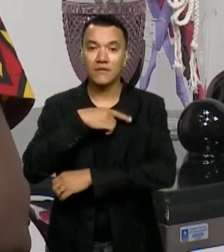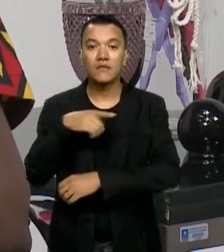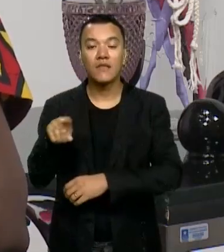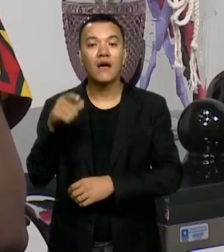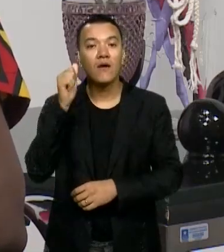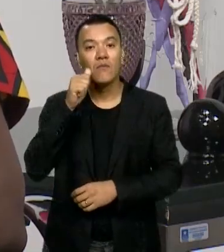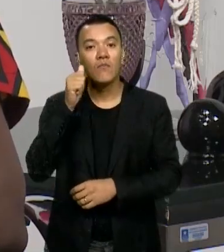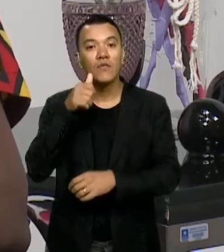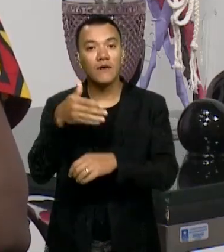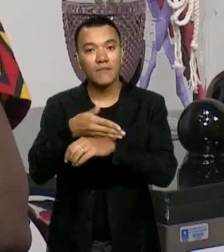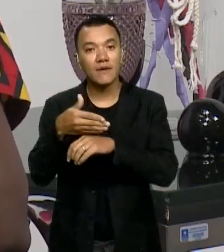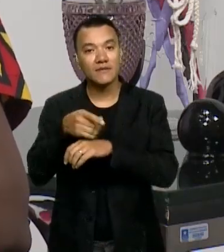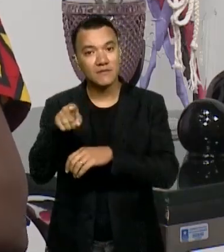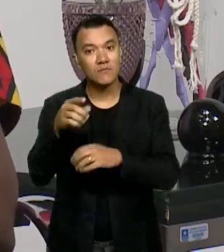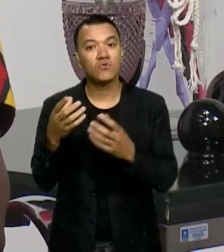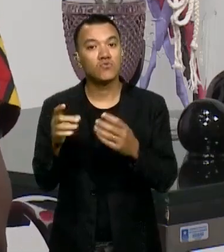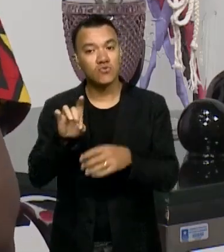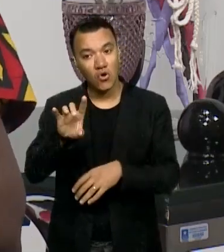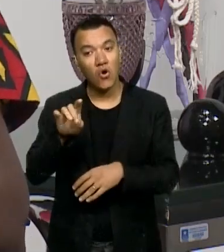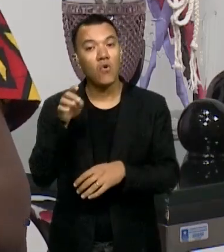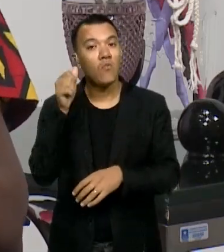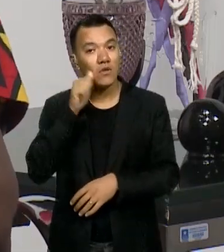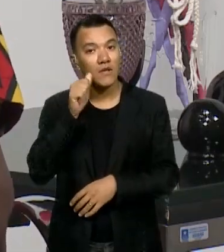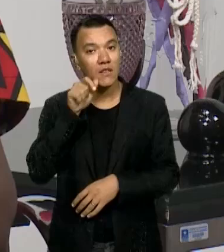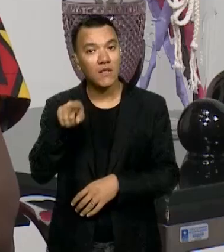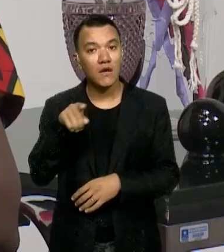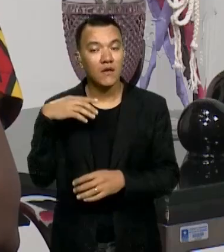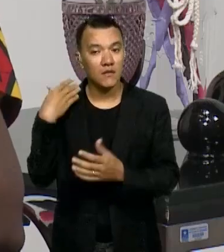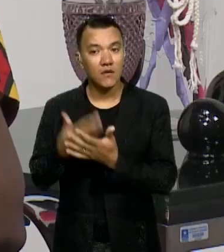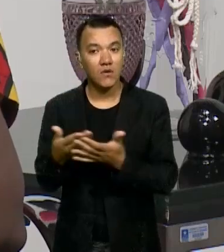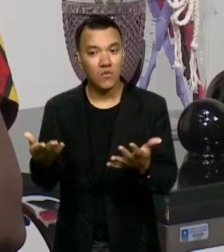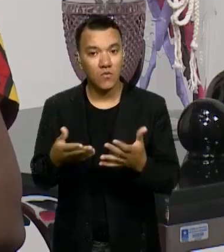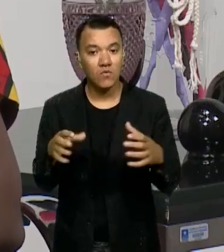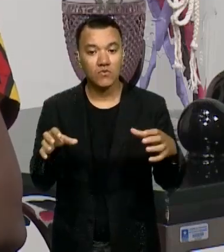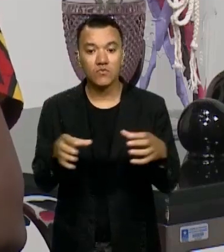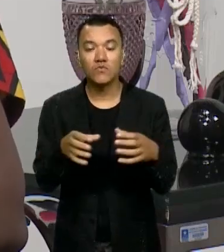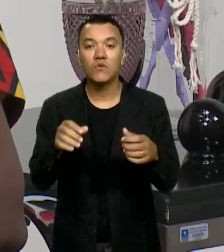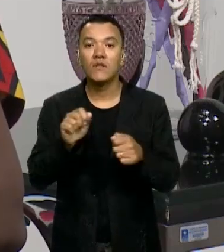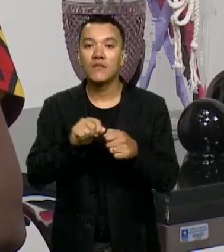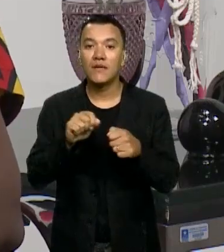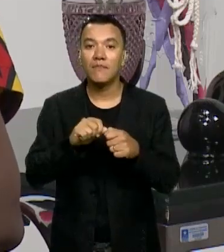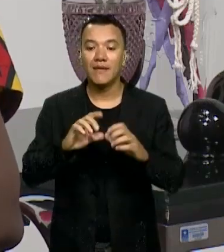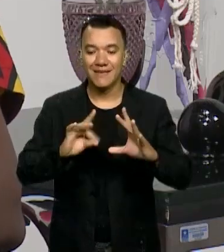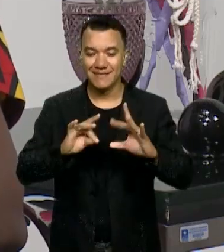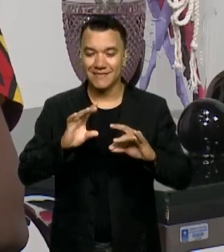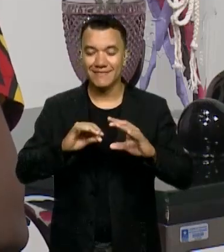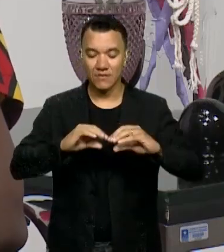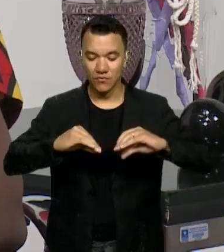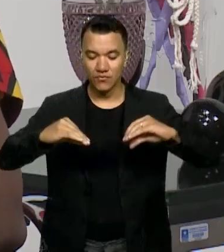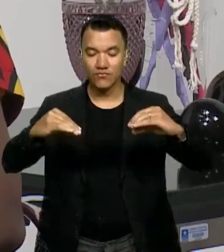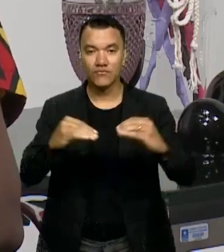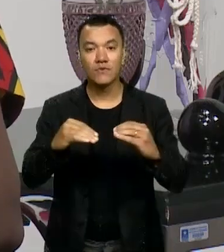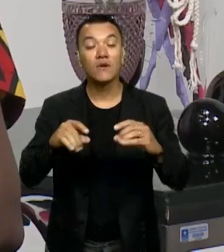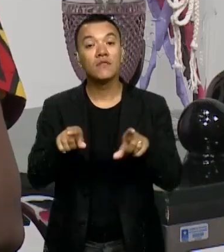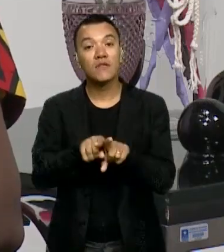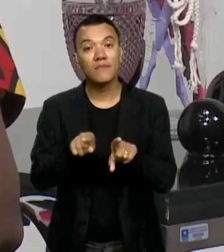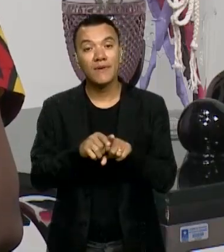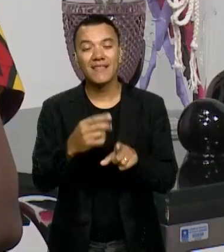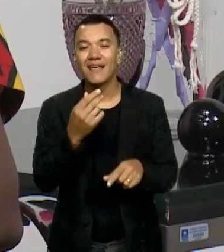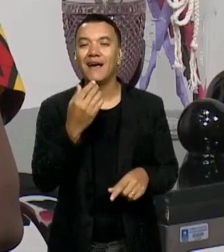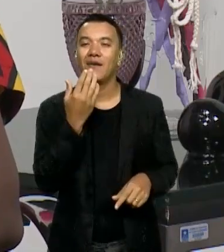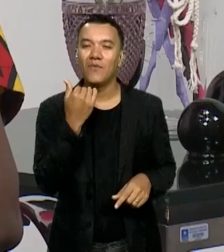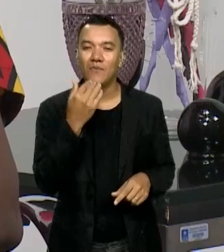só mulheres, né, que resistem até hoje, né, com essa cerâmica secular. além dos pratos típicos. Então,